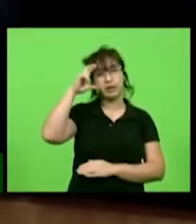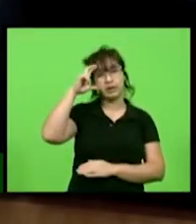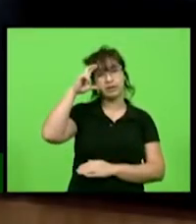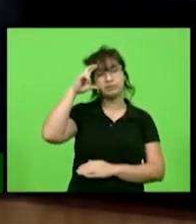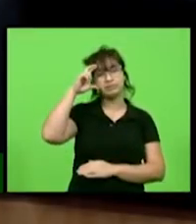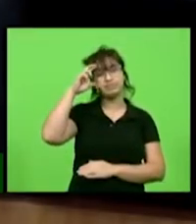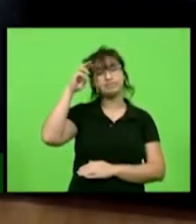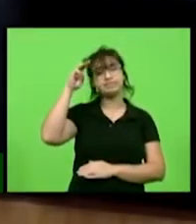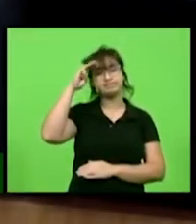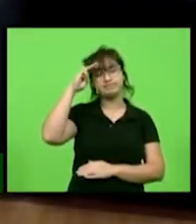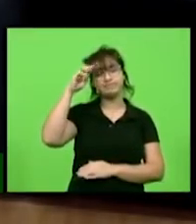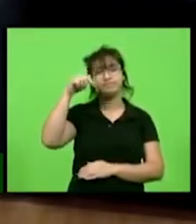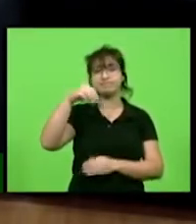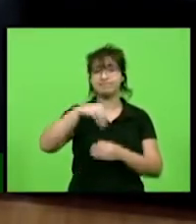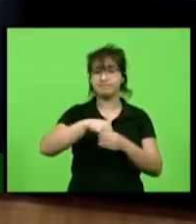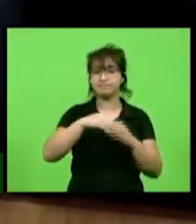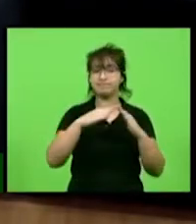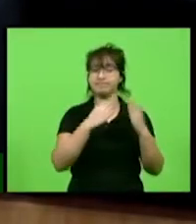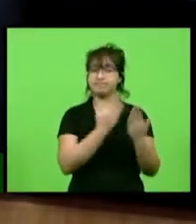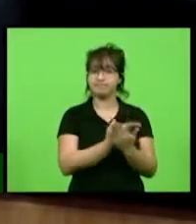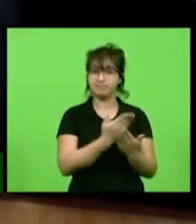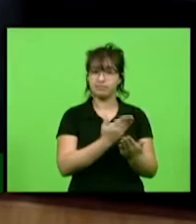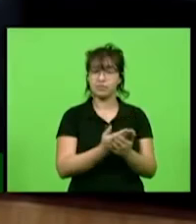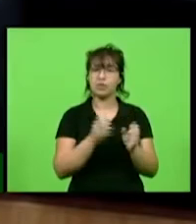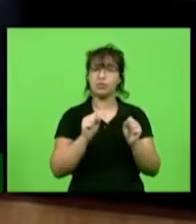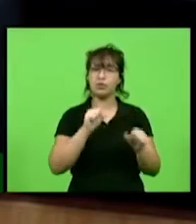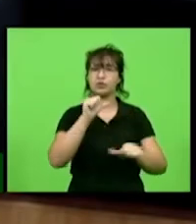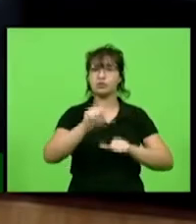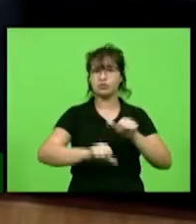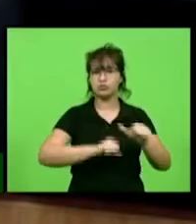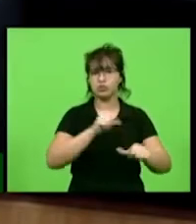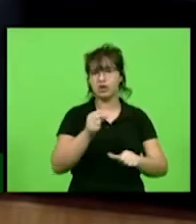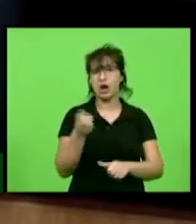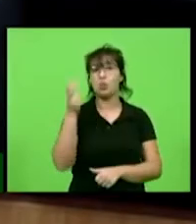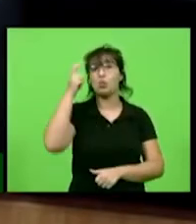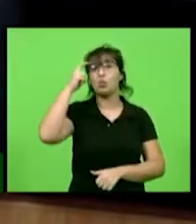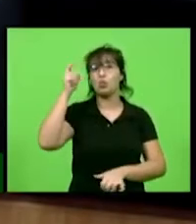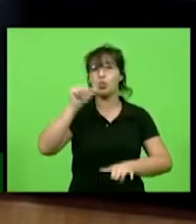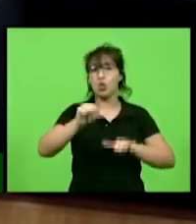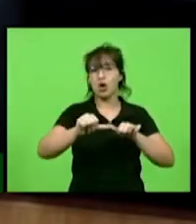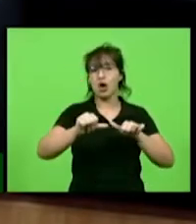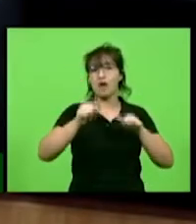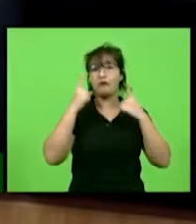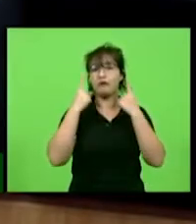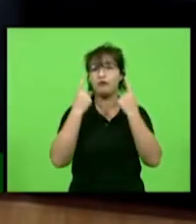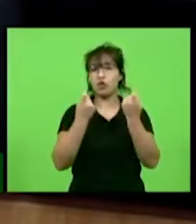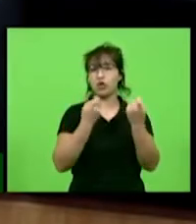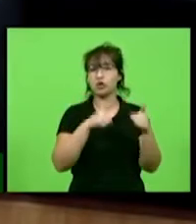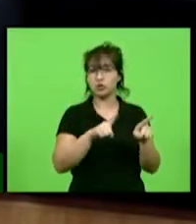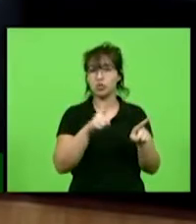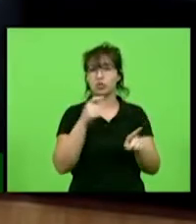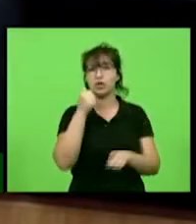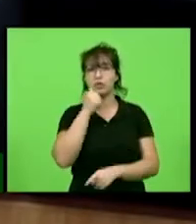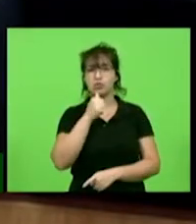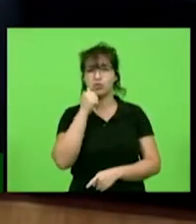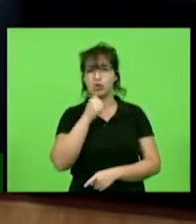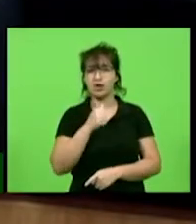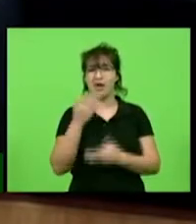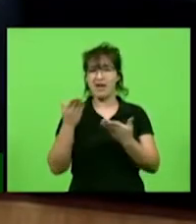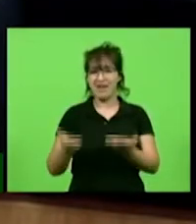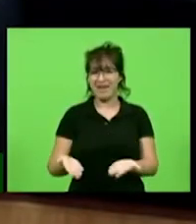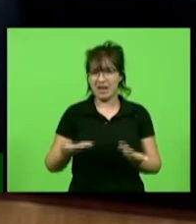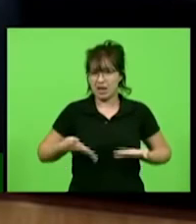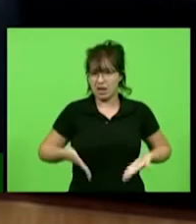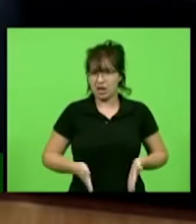escolas, para que a gente possa mudar a cultura da violência. Sabemos que nenhum adulto nasce